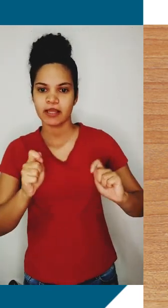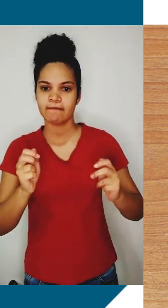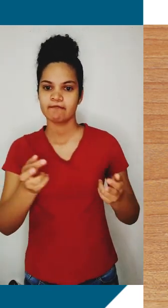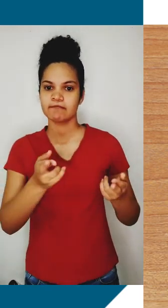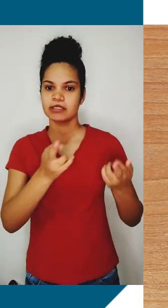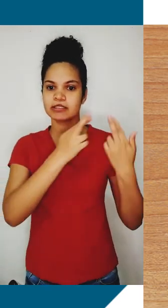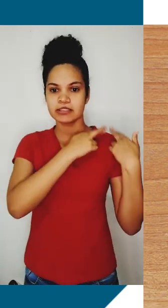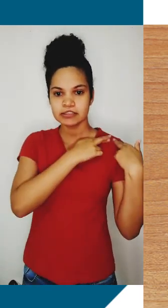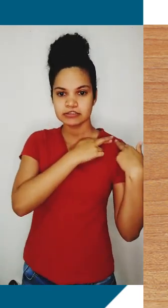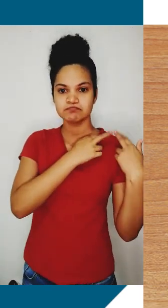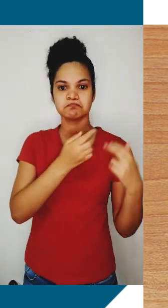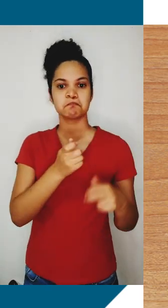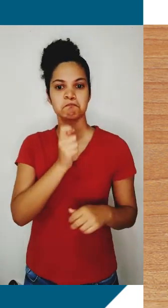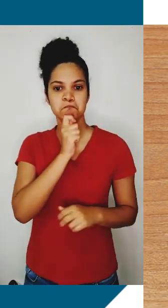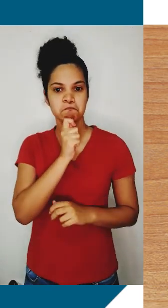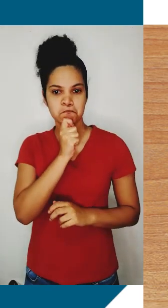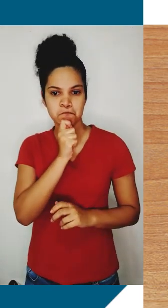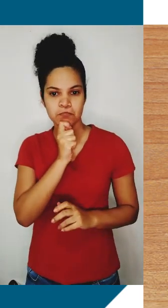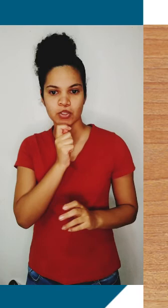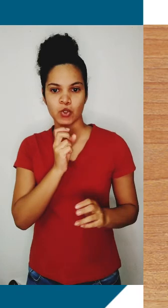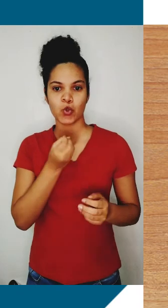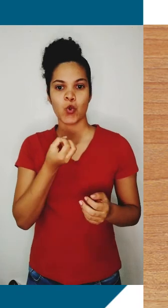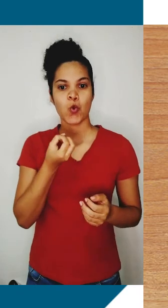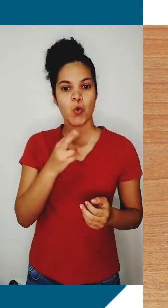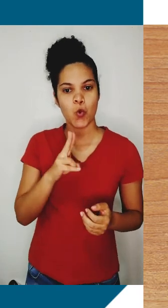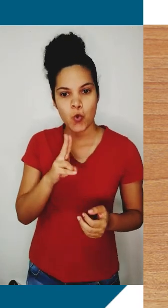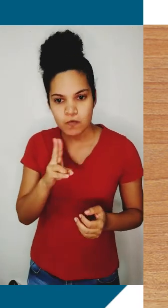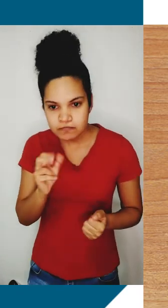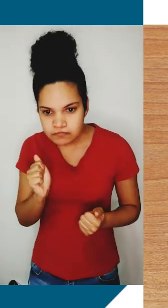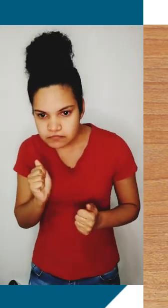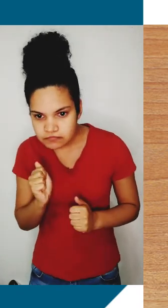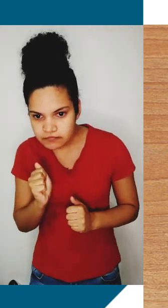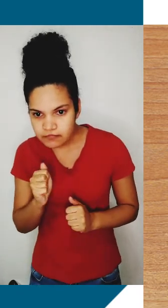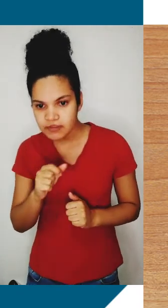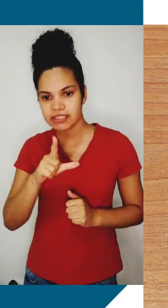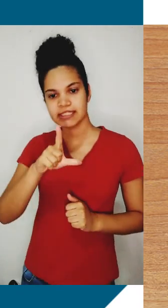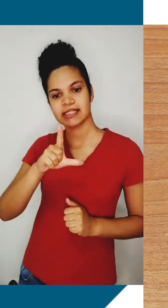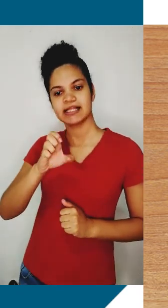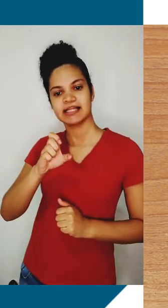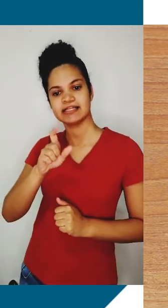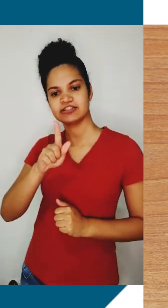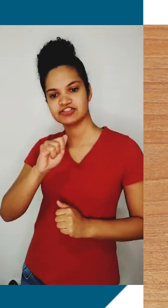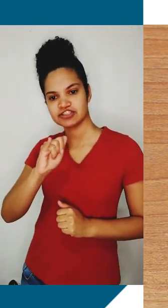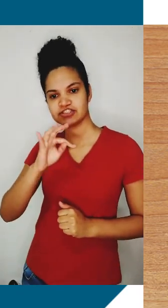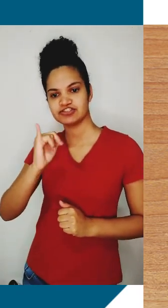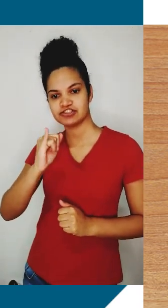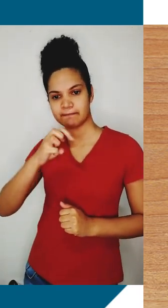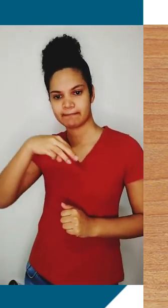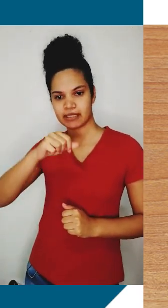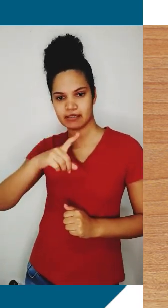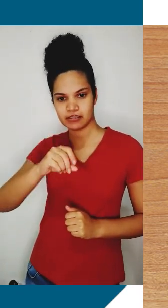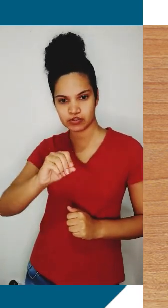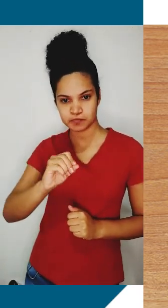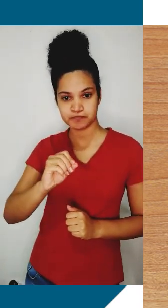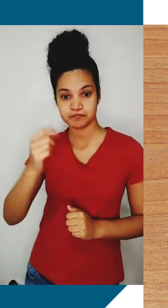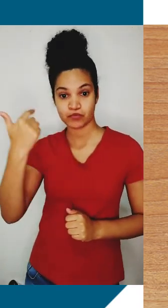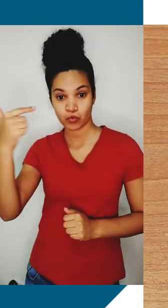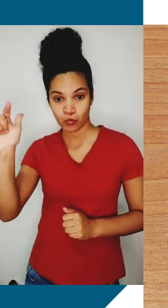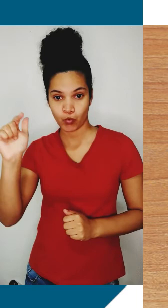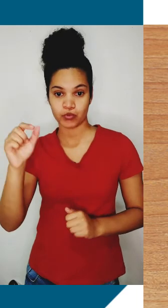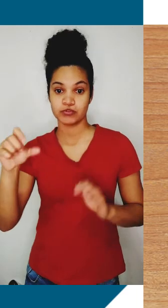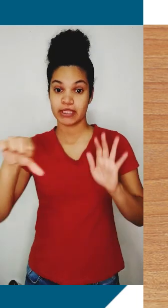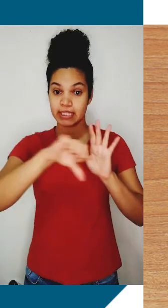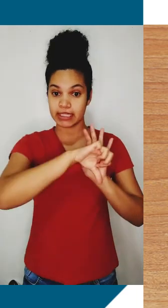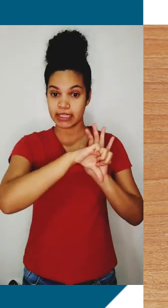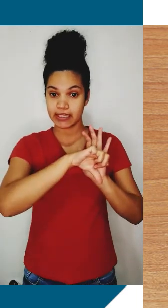palavra crime, que significa uma transgressão imputável da lei penal. E por último, nós temos o verbo